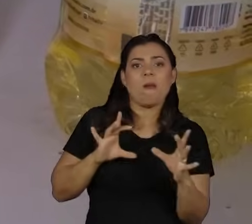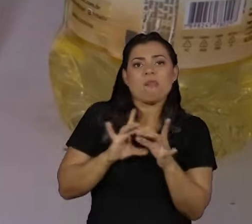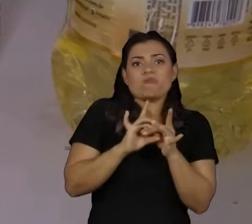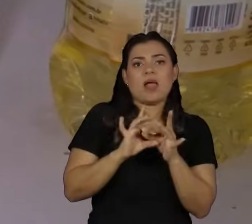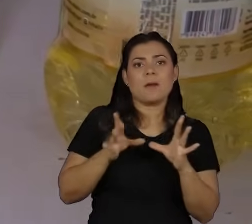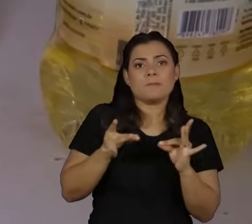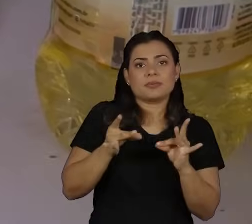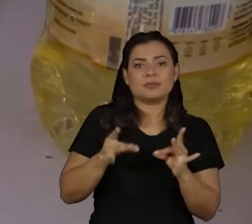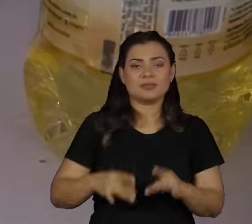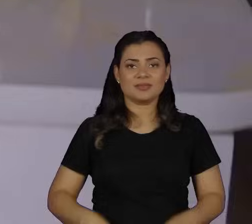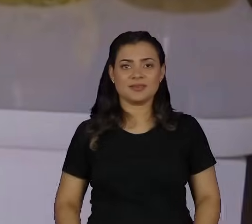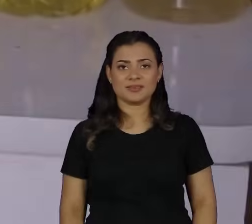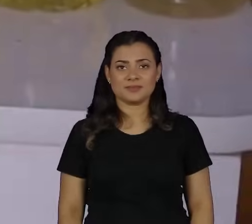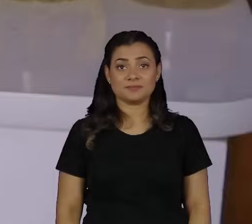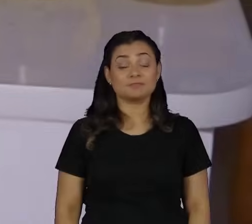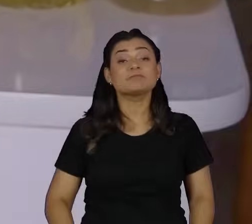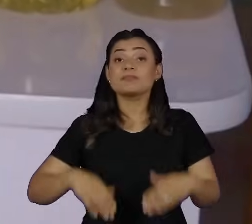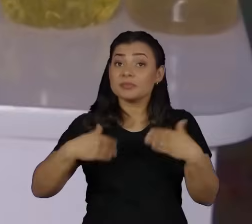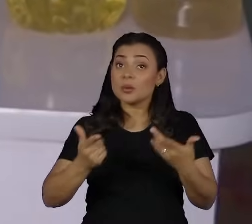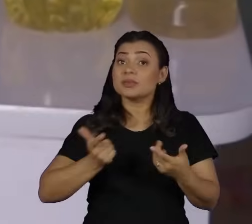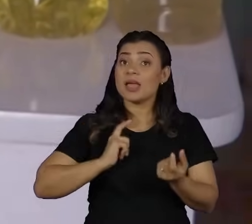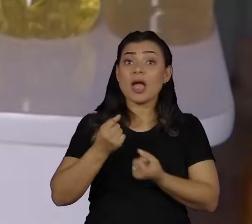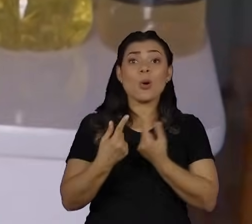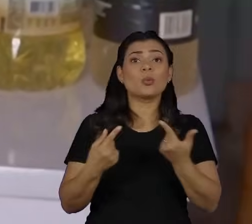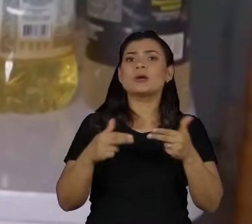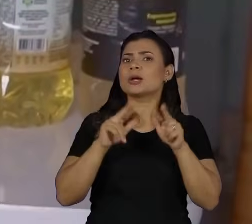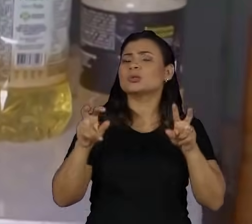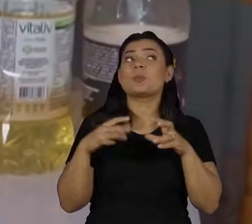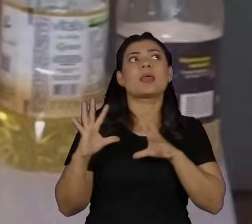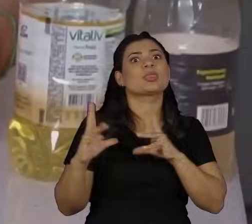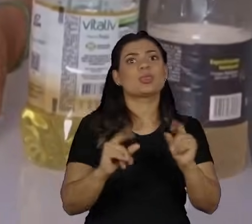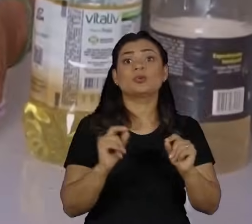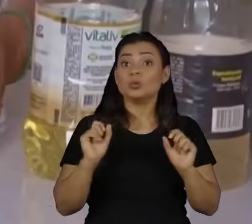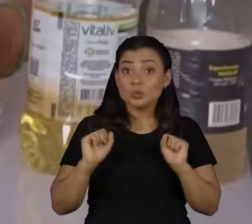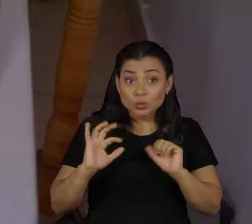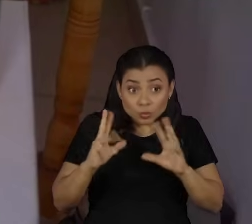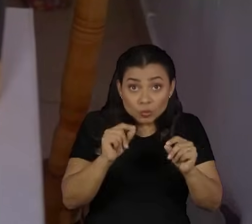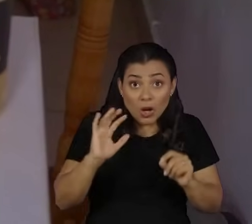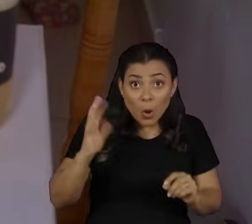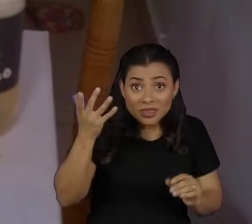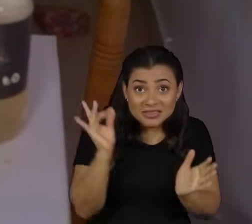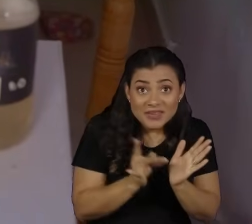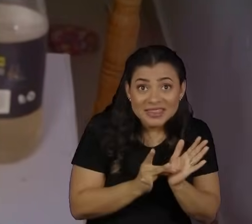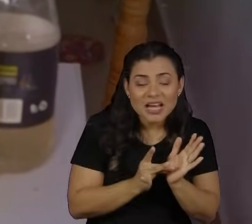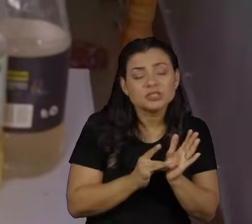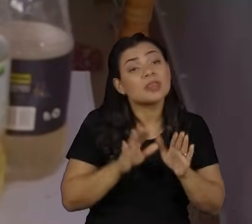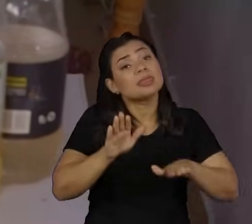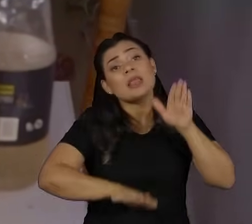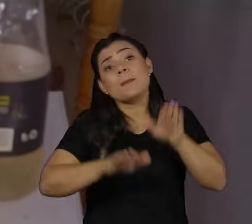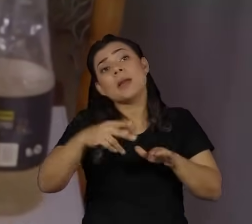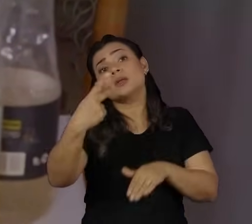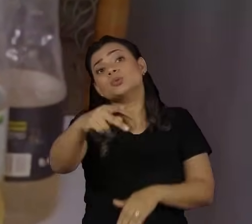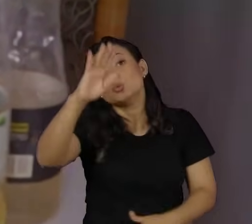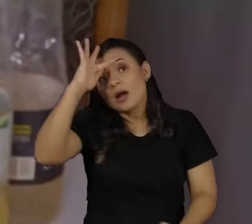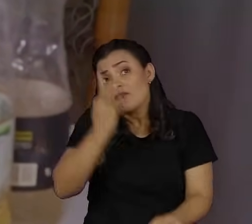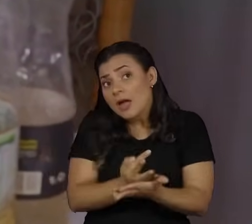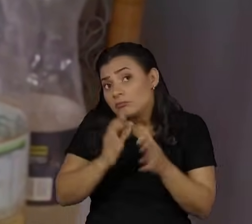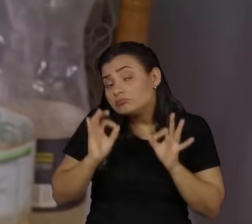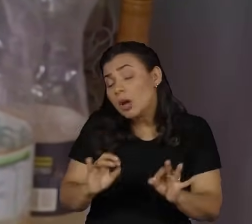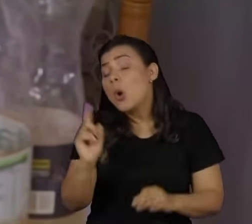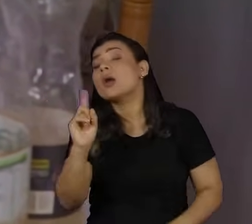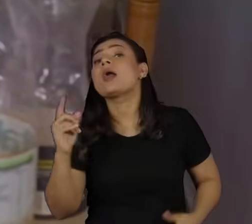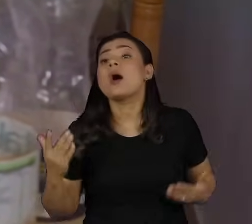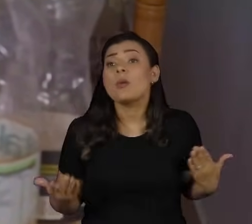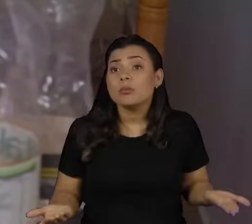Tem simpatia para tudo. Tudo funciona? Depende. depende da sua fé, depende do que você